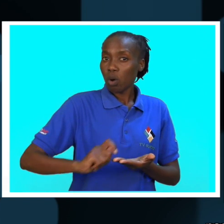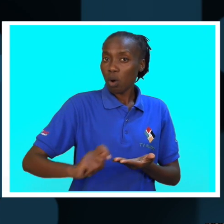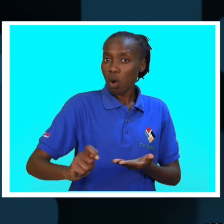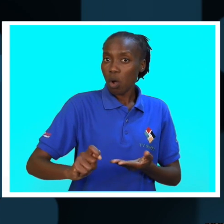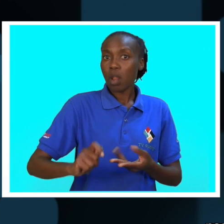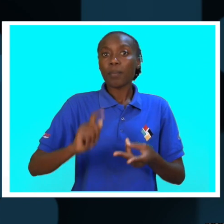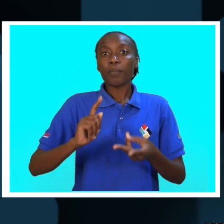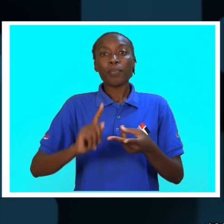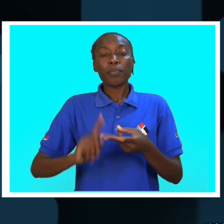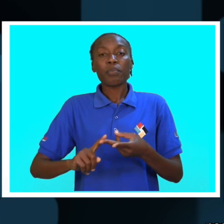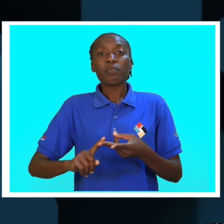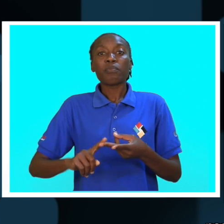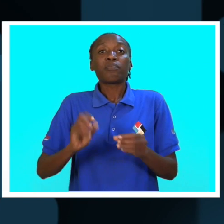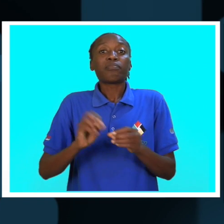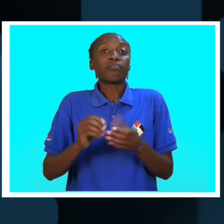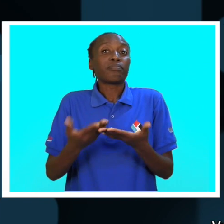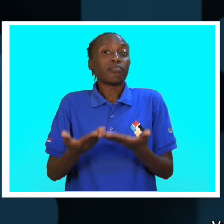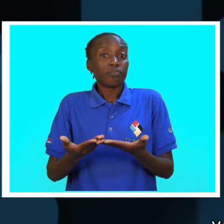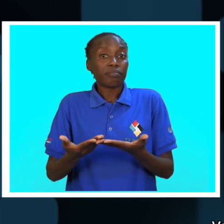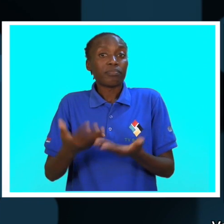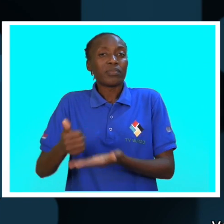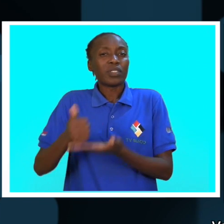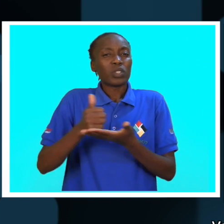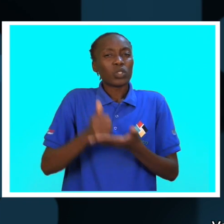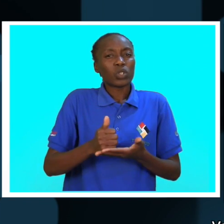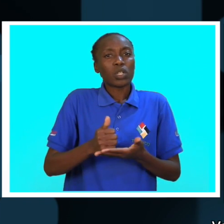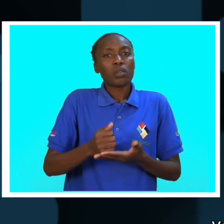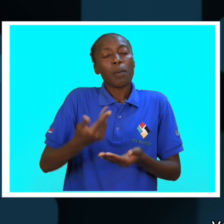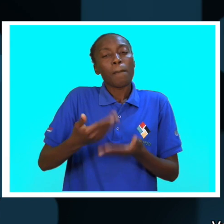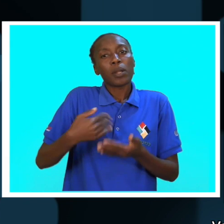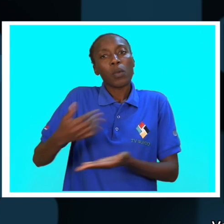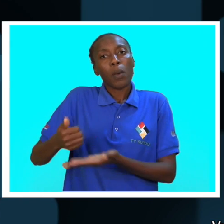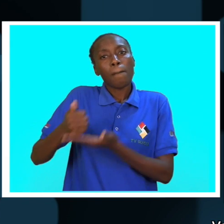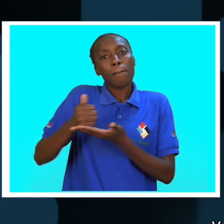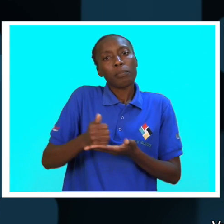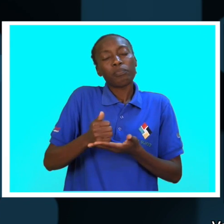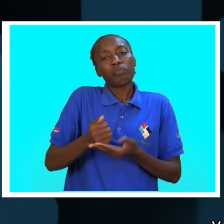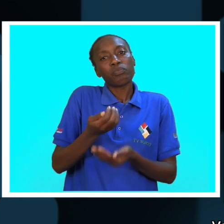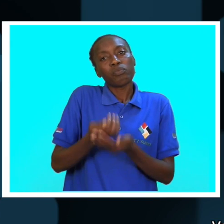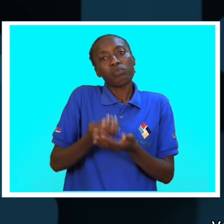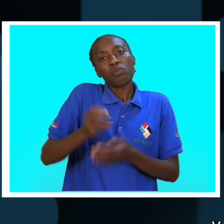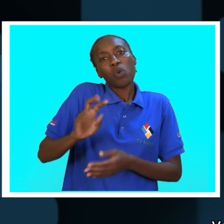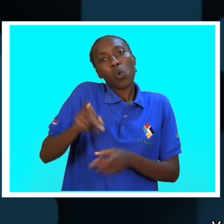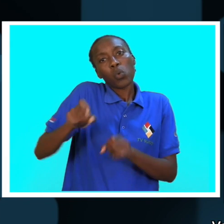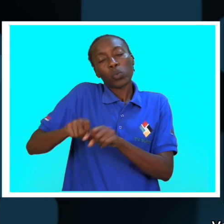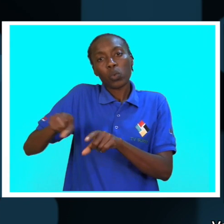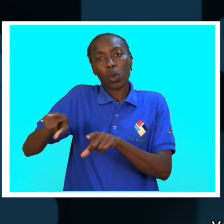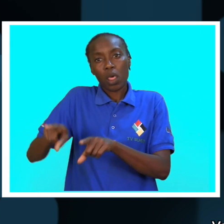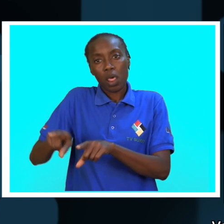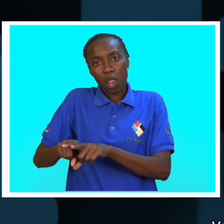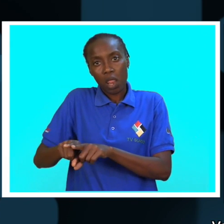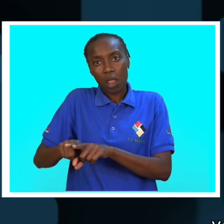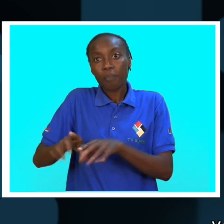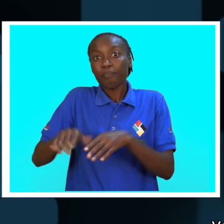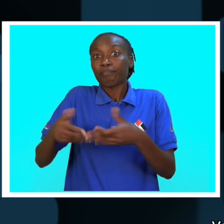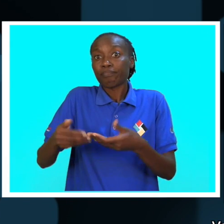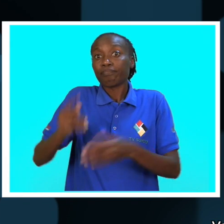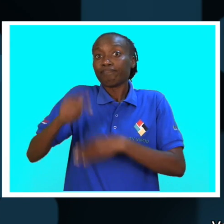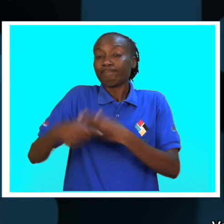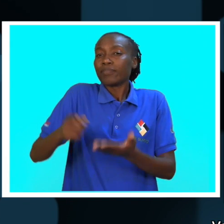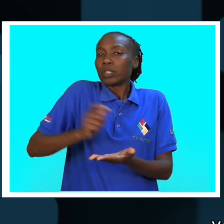escola, no meu apontamento, já posso pedir a cada colega.